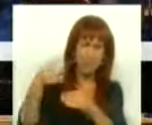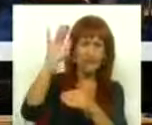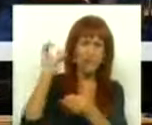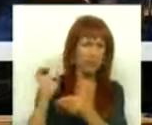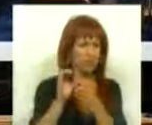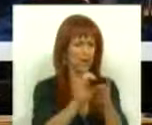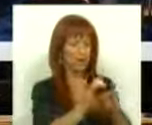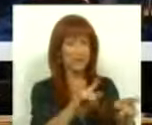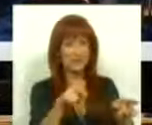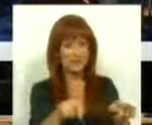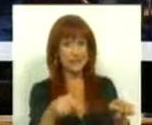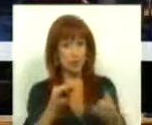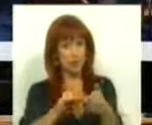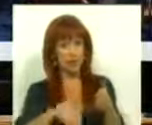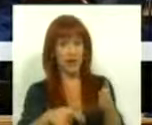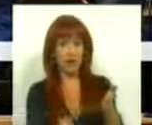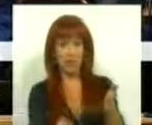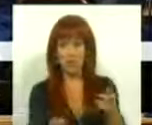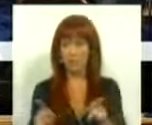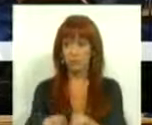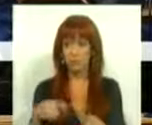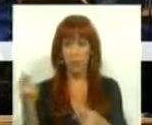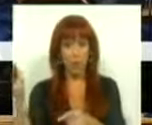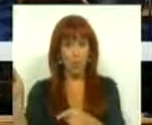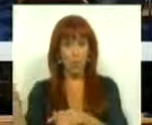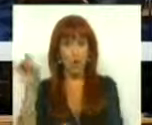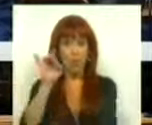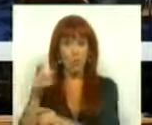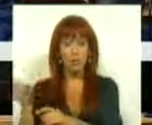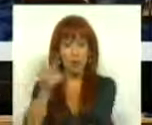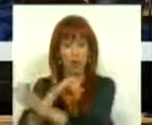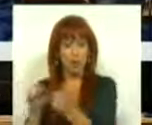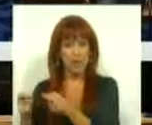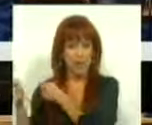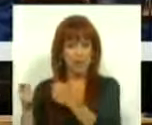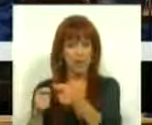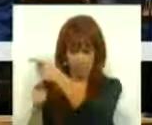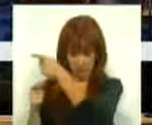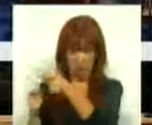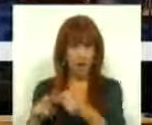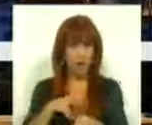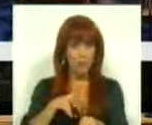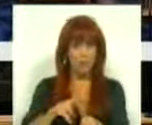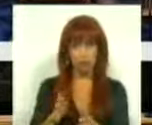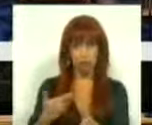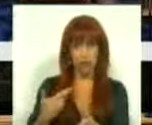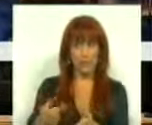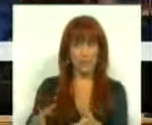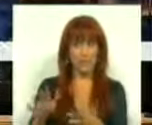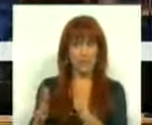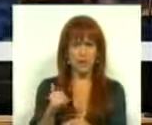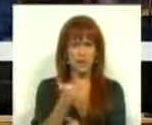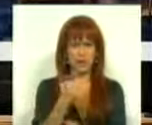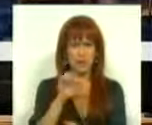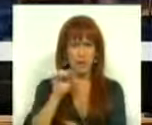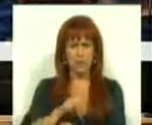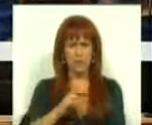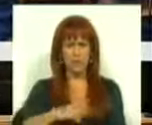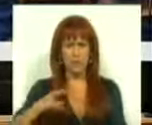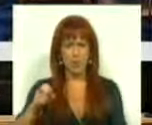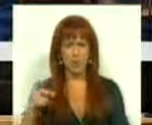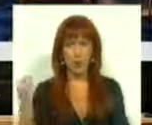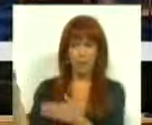do financiamento destes contratos foi feito com o Banco Europeu de Investimento, a quem Portugal já deve hoje em dia 24 mil milhões